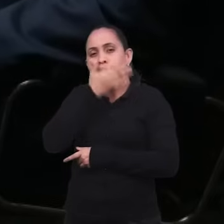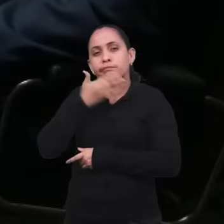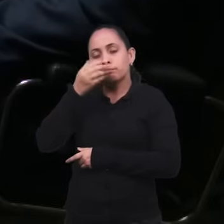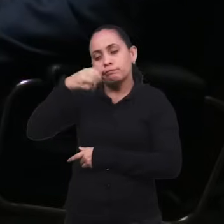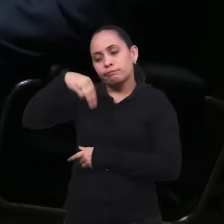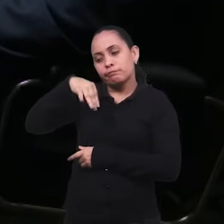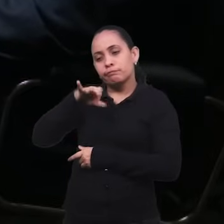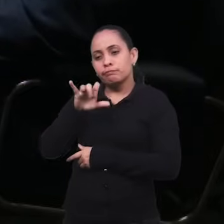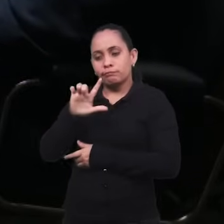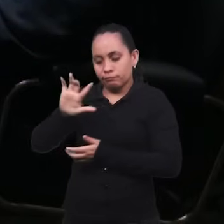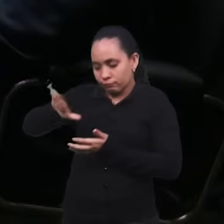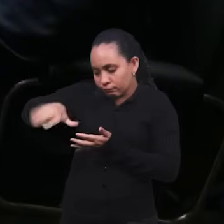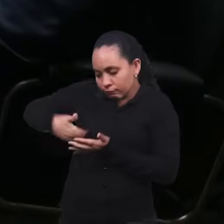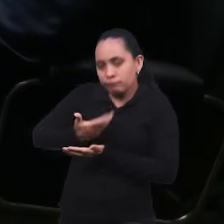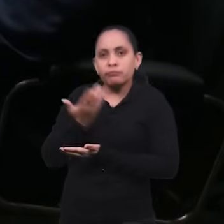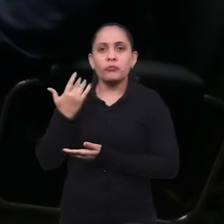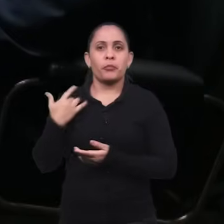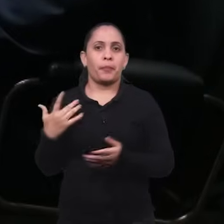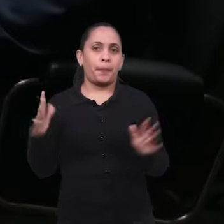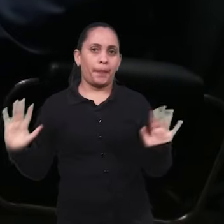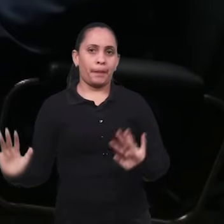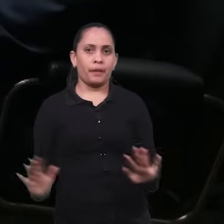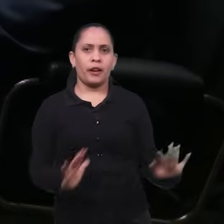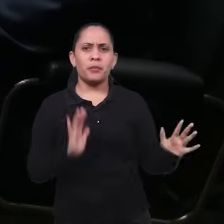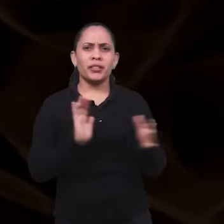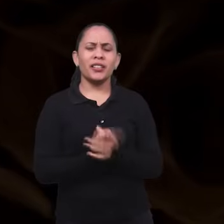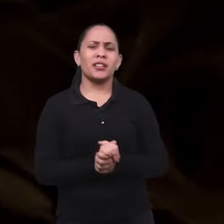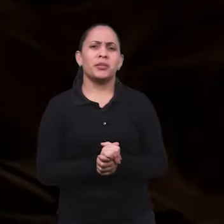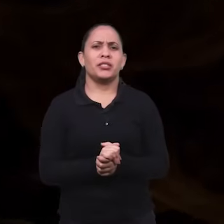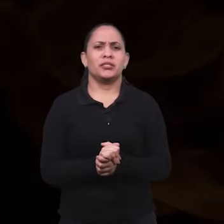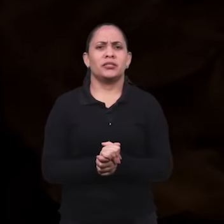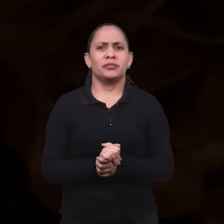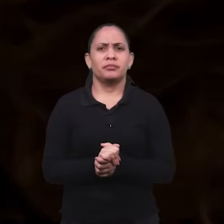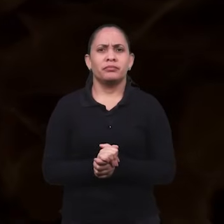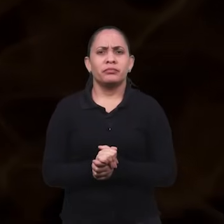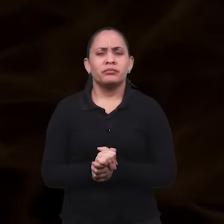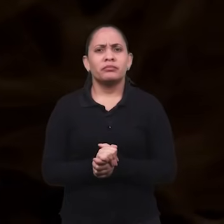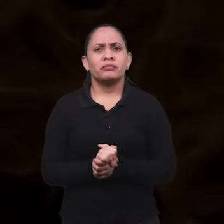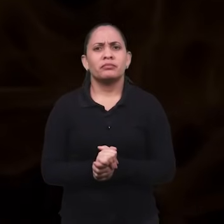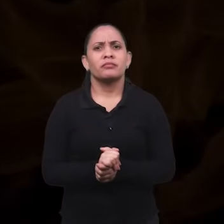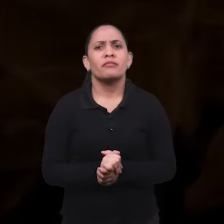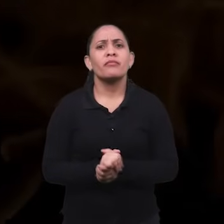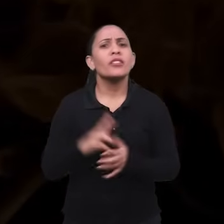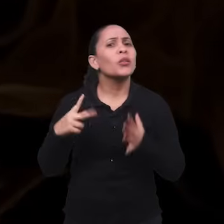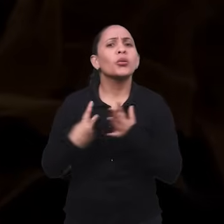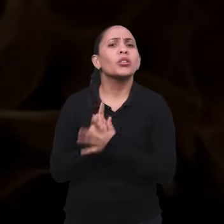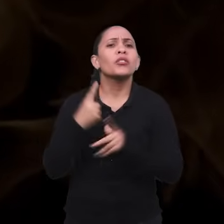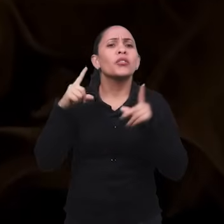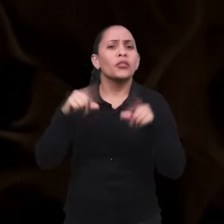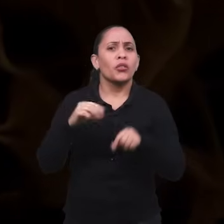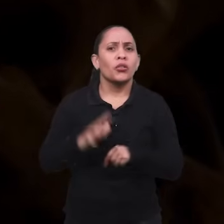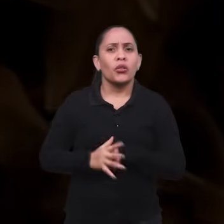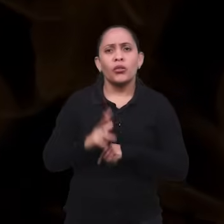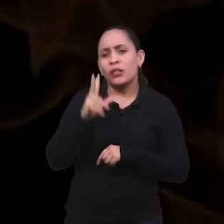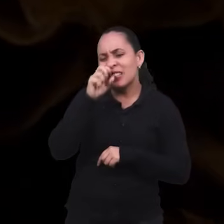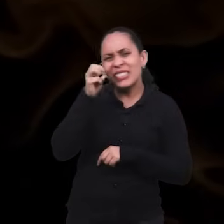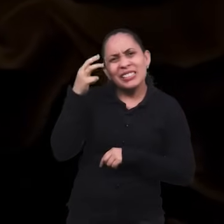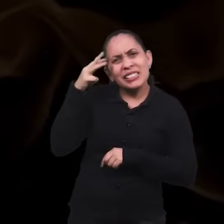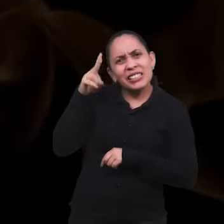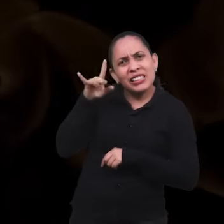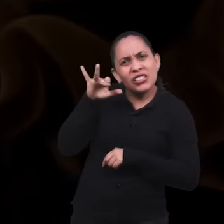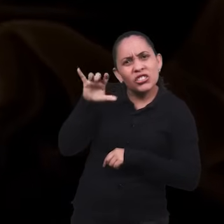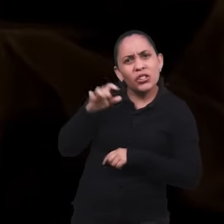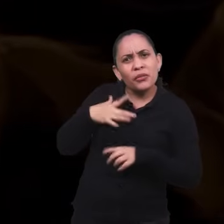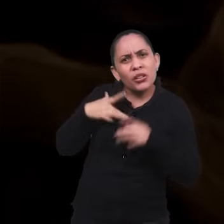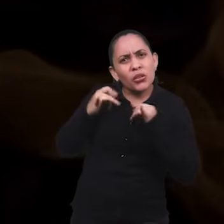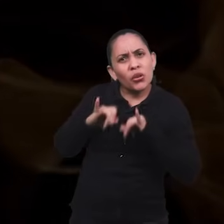Wallace. Tá, e ele declara o enigma, né? Quando ele fala, né, do comedor saiu comida, doçura saiu do forte. Em 3 dias não